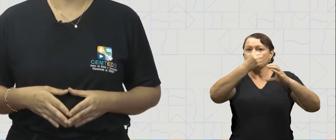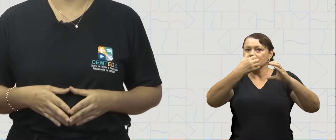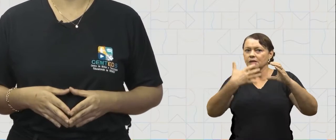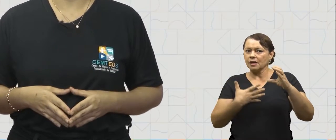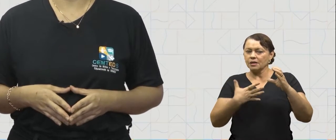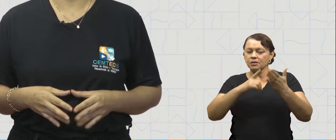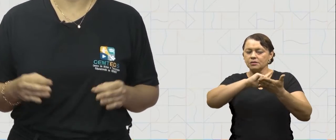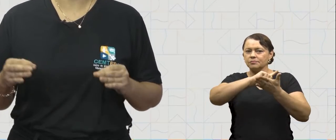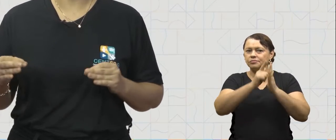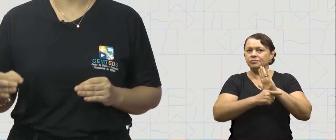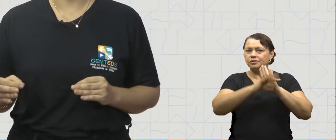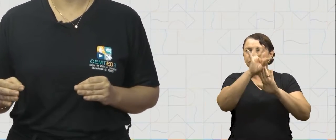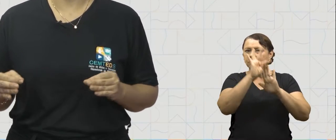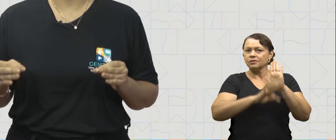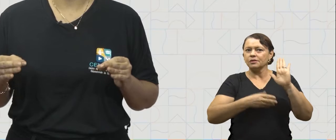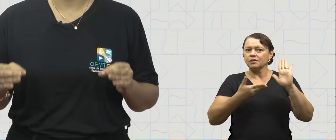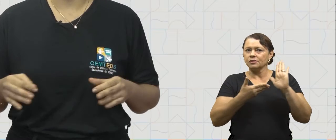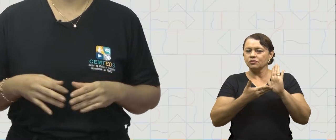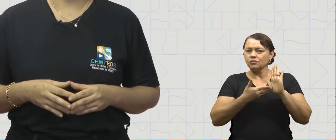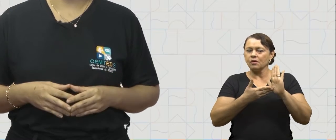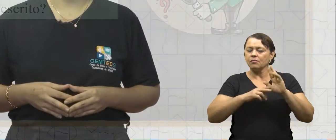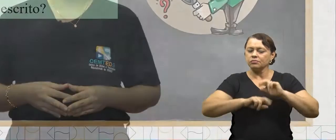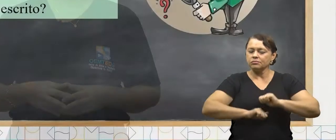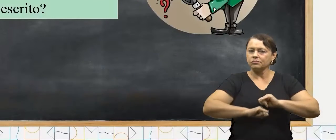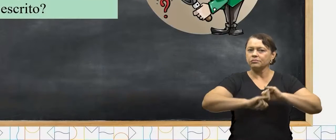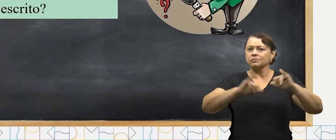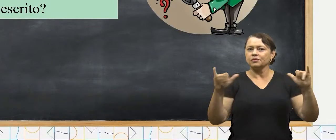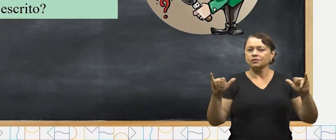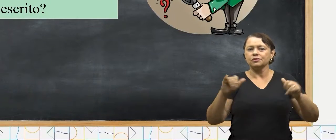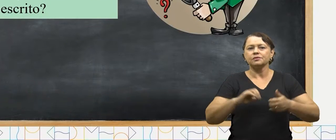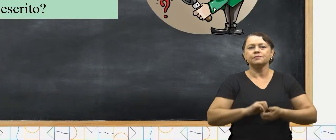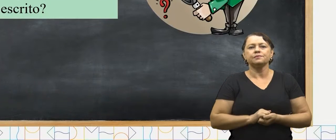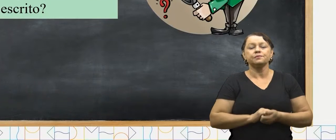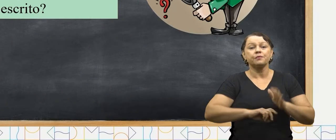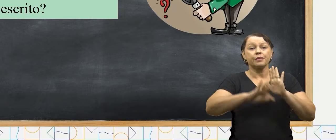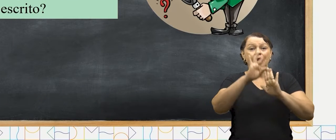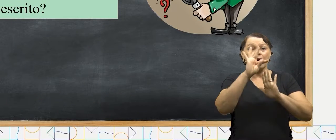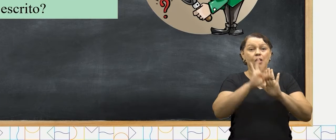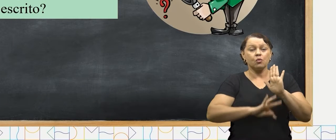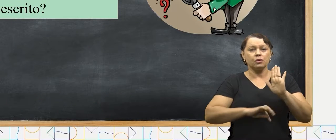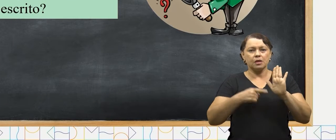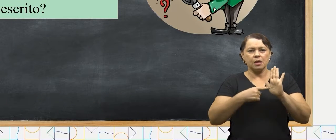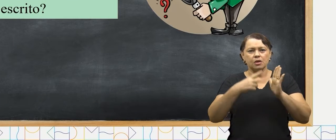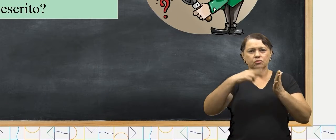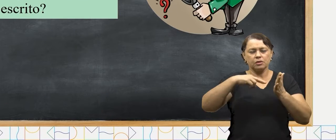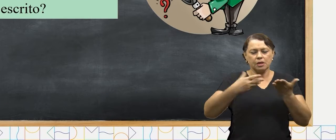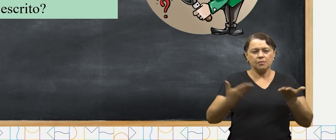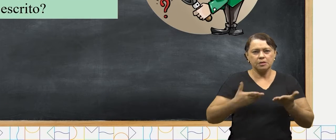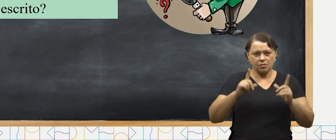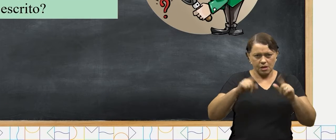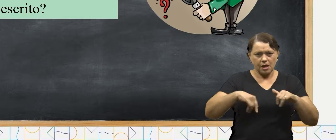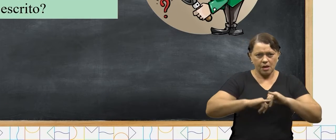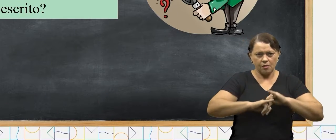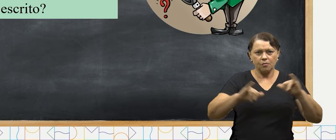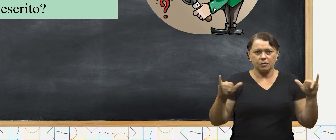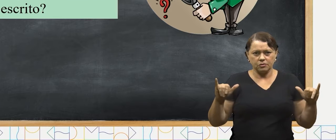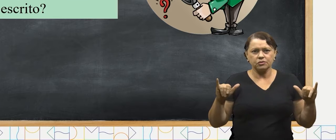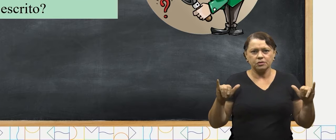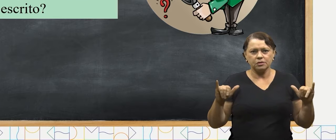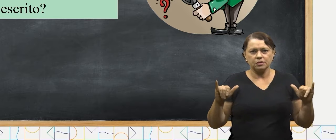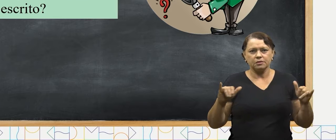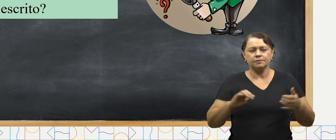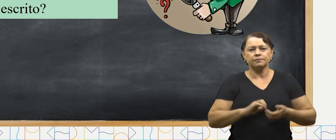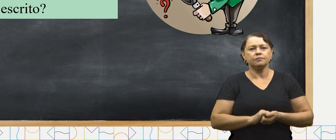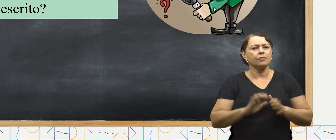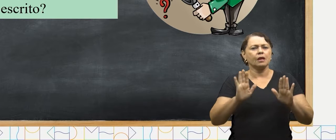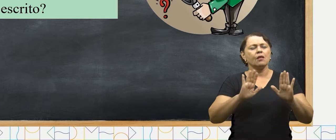deste gênero textual chamado notícia. O texto que lemos é uma notícia? Não lemos uma